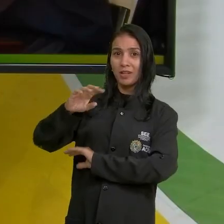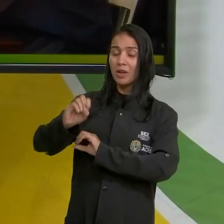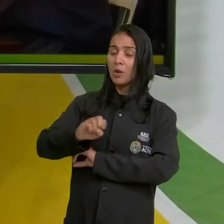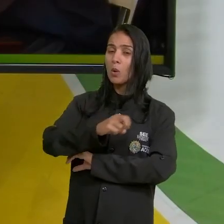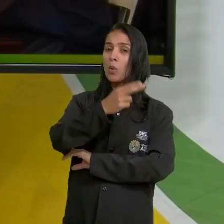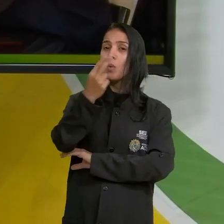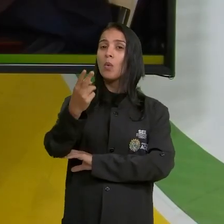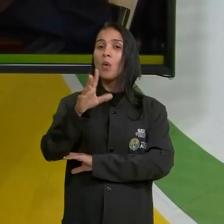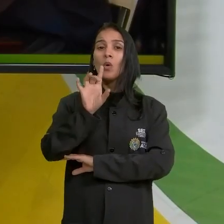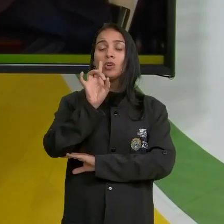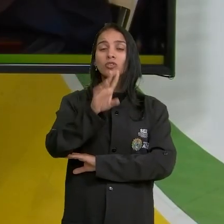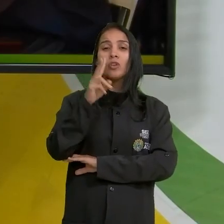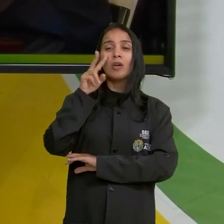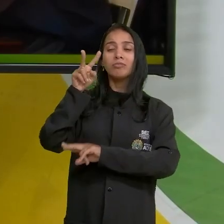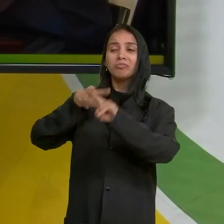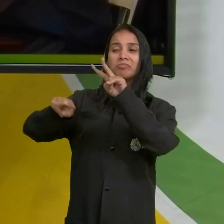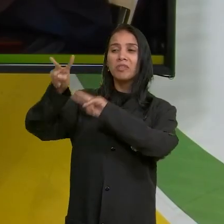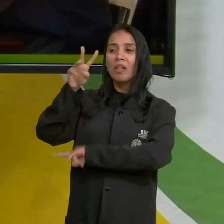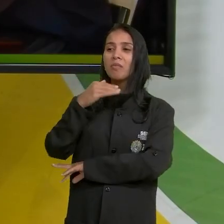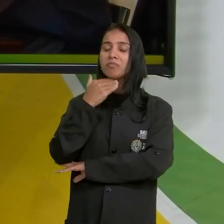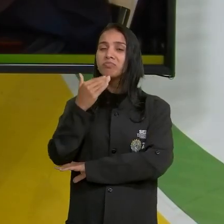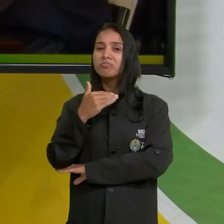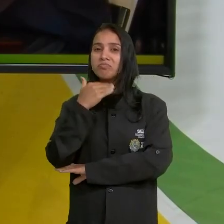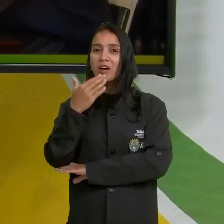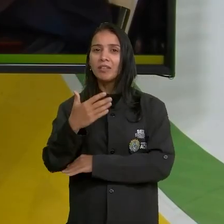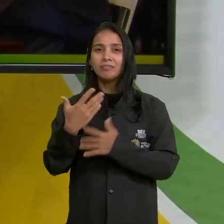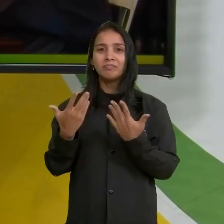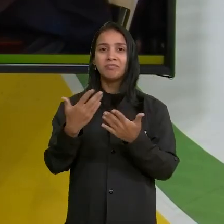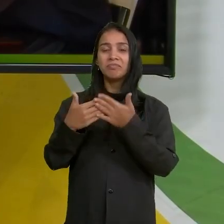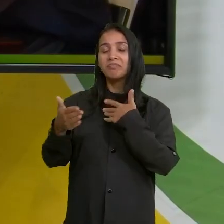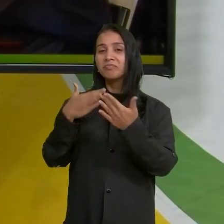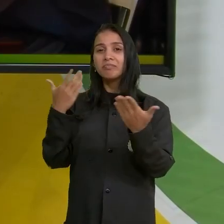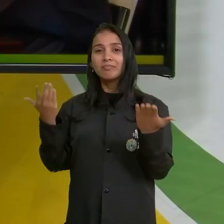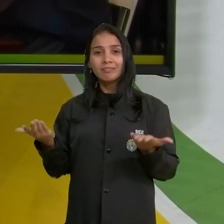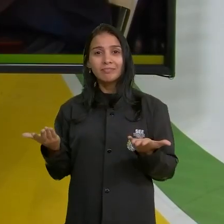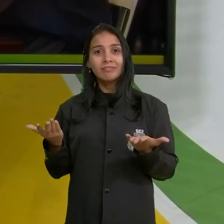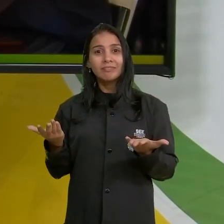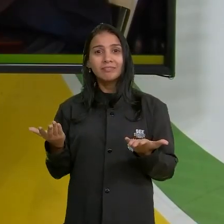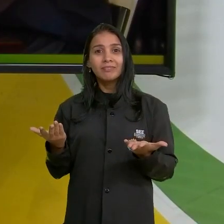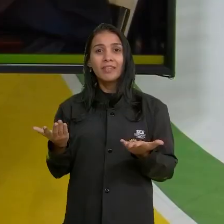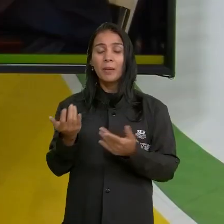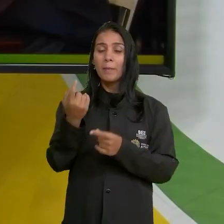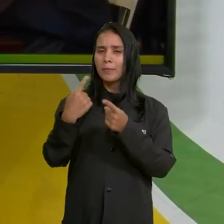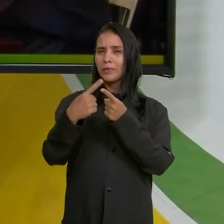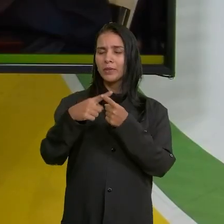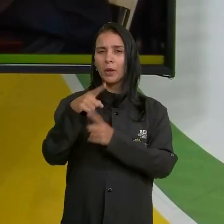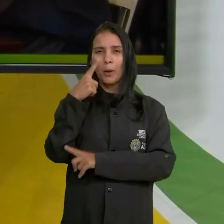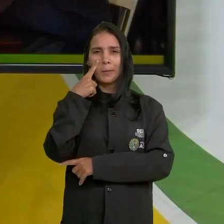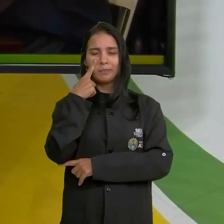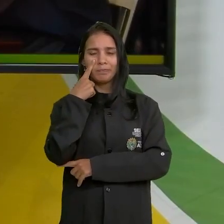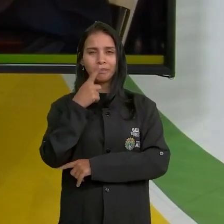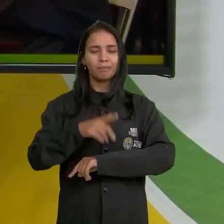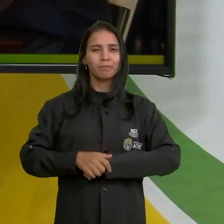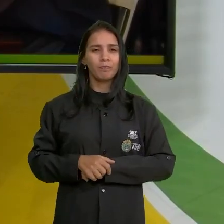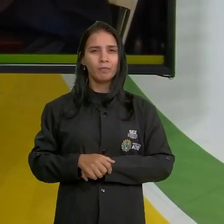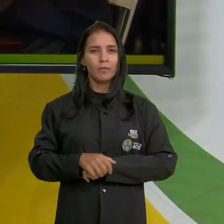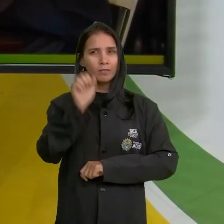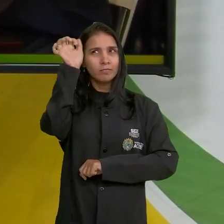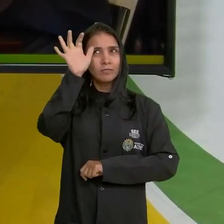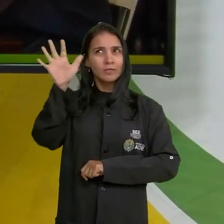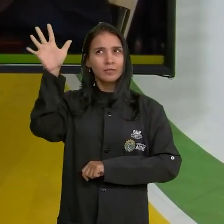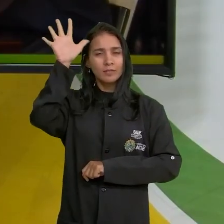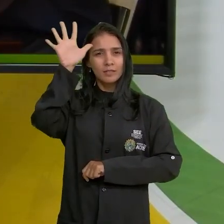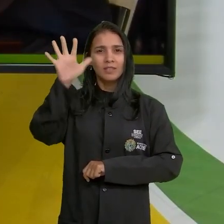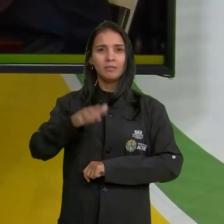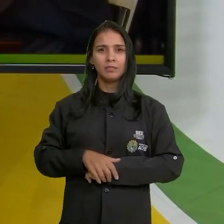que você quer entender? Se você entende o outro, porque prestem bem atenção, o outro é